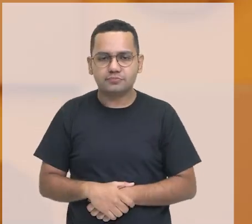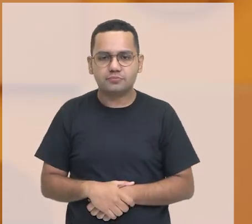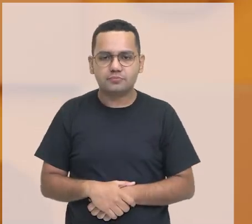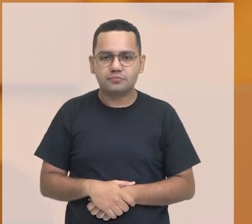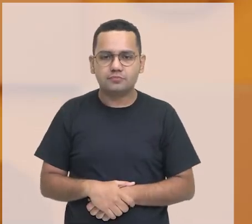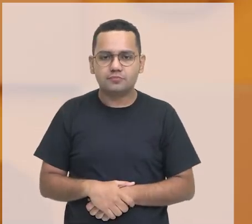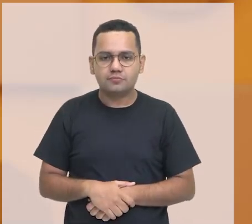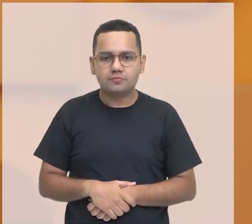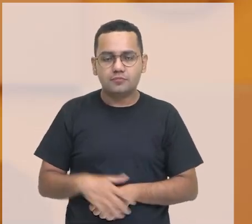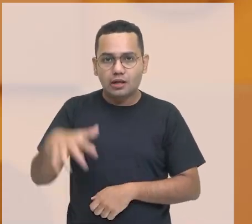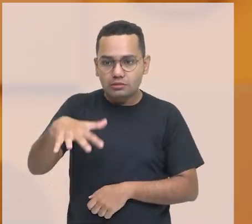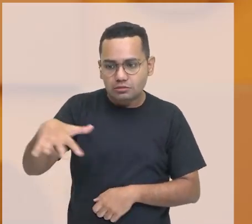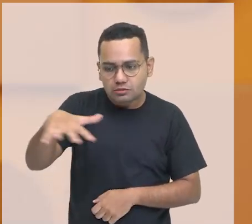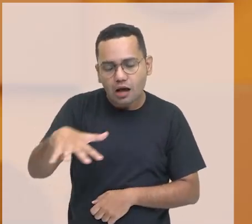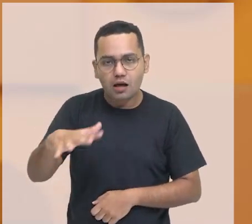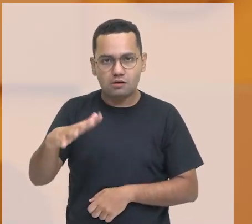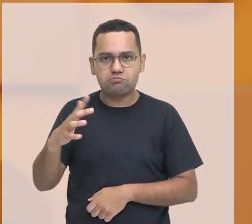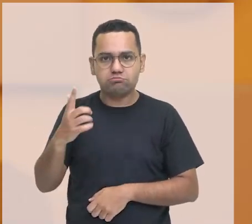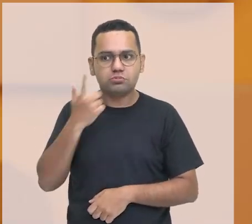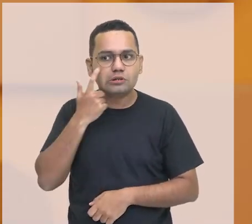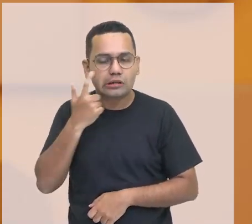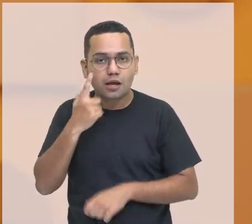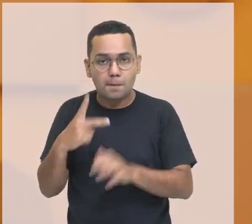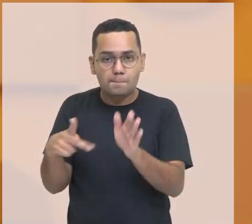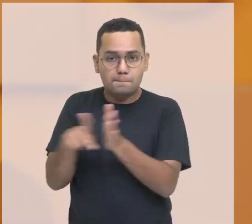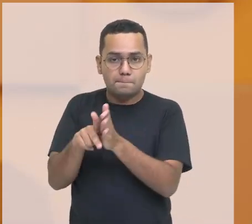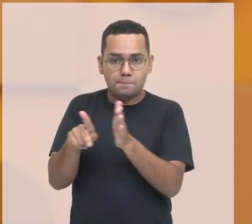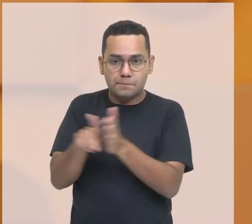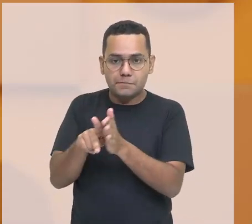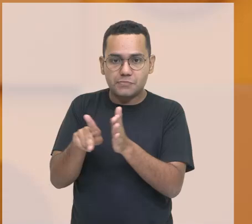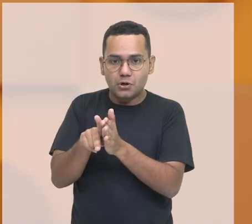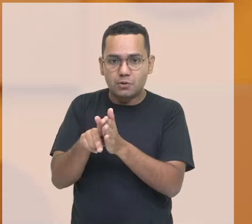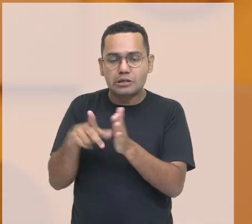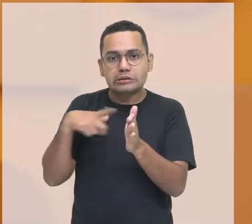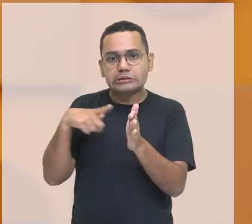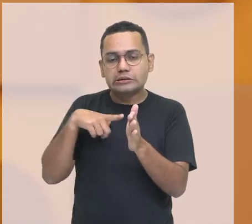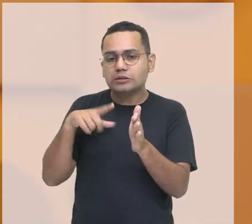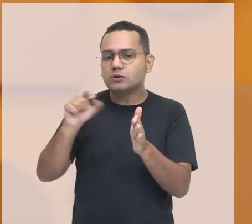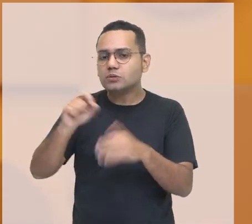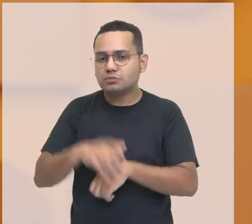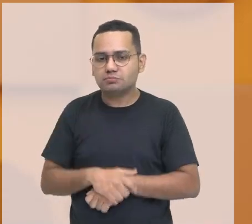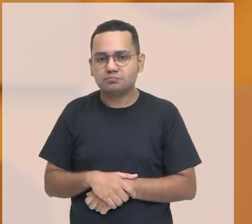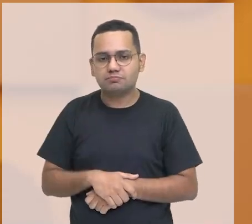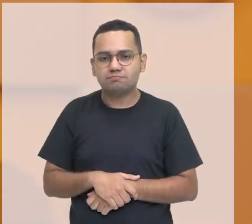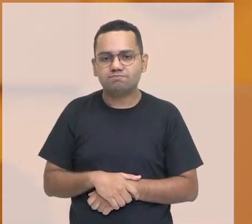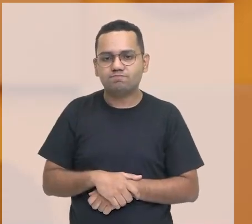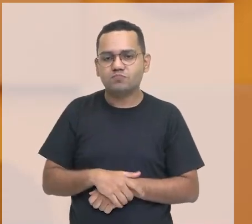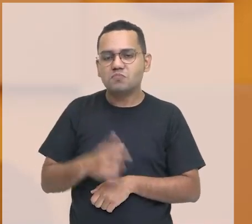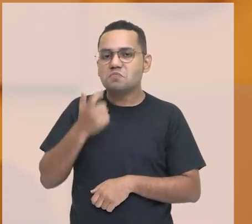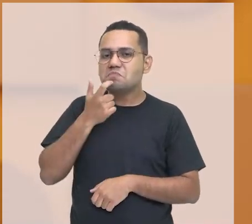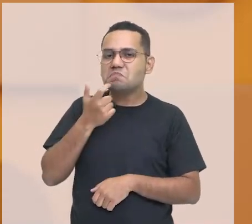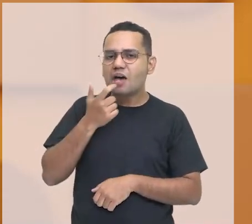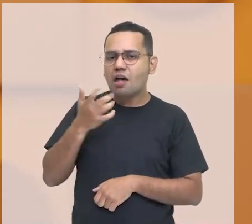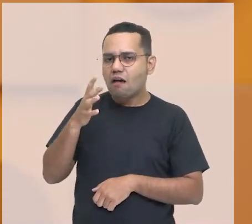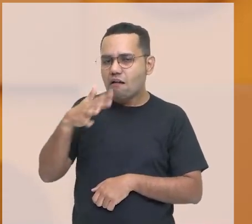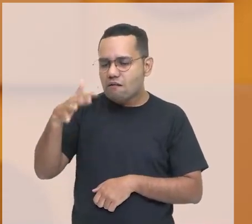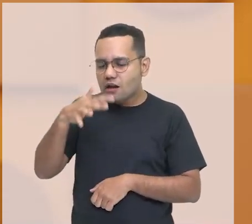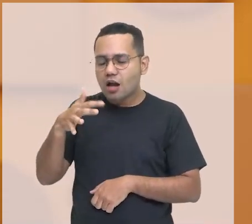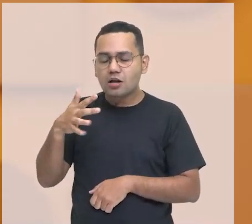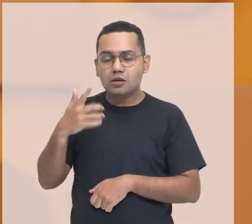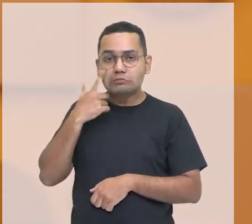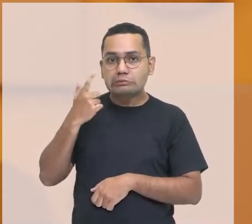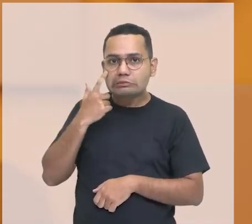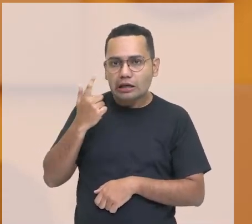do Japão, do Império Japonês, esbarrassem com uma potência econômica que, no caso, vai ser os Estados